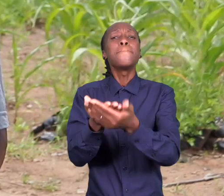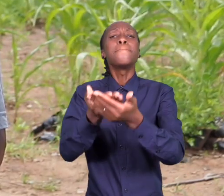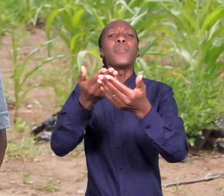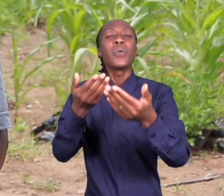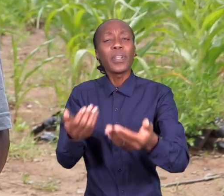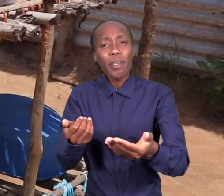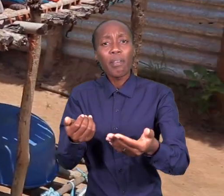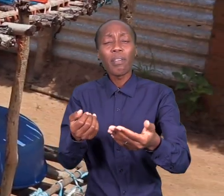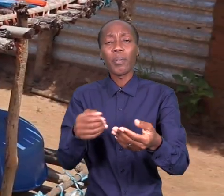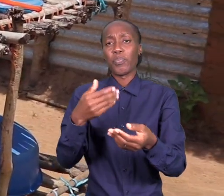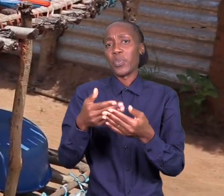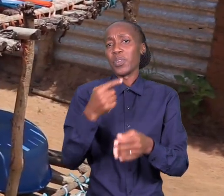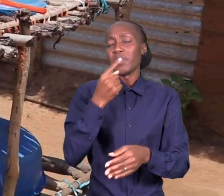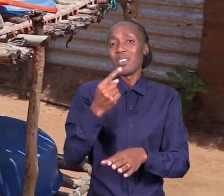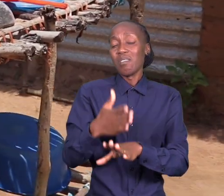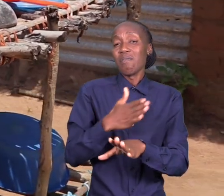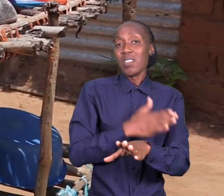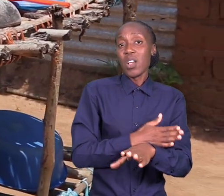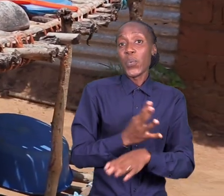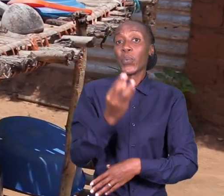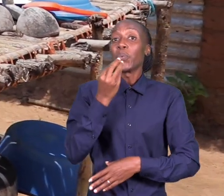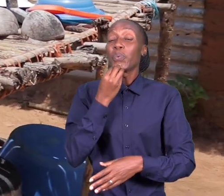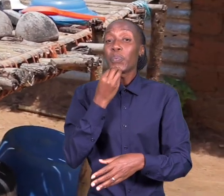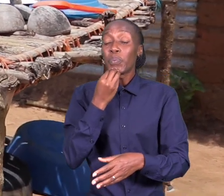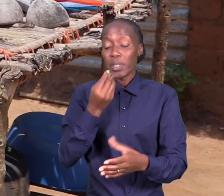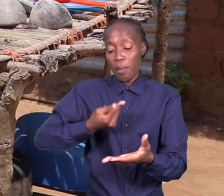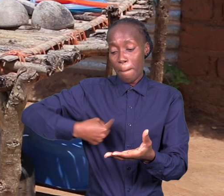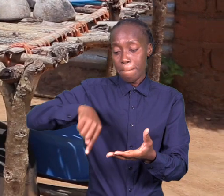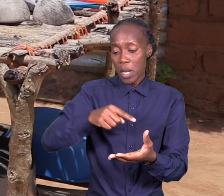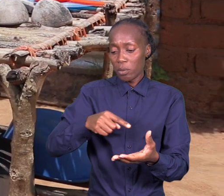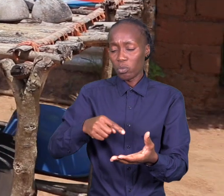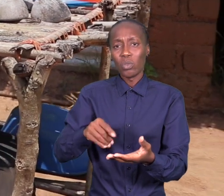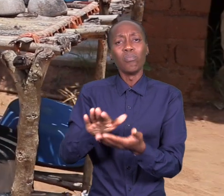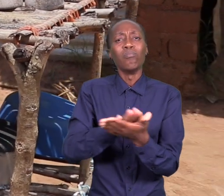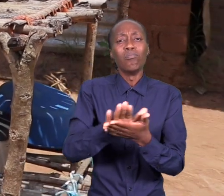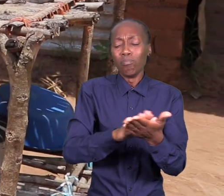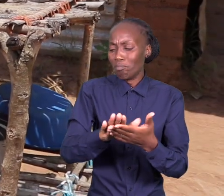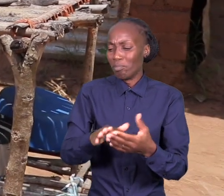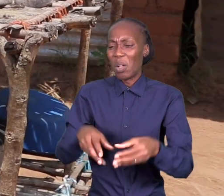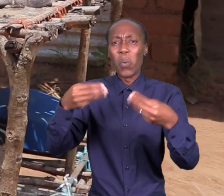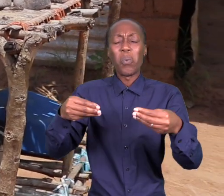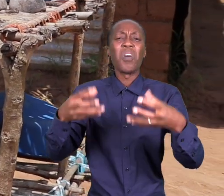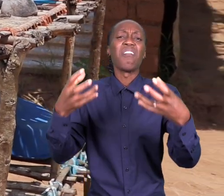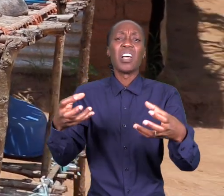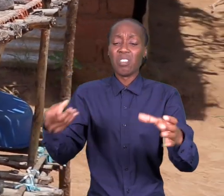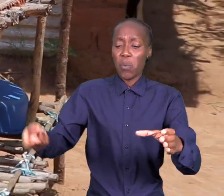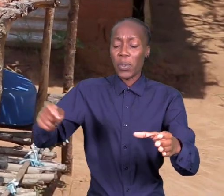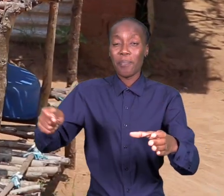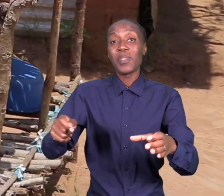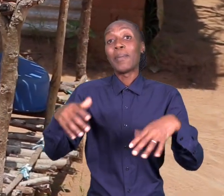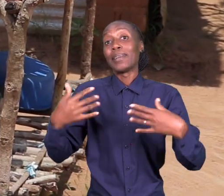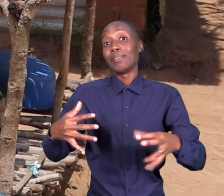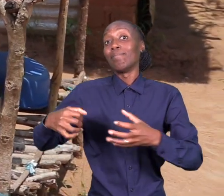lá para que caia água, porque não podemos pôr a comida com água lá dentro. Então, é